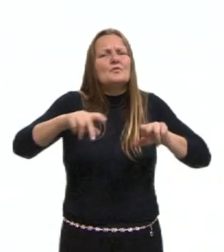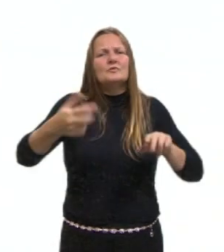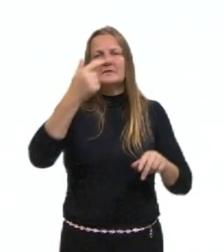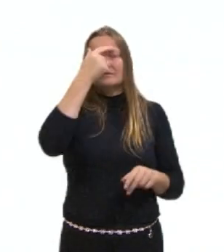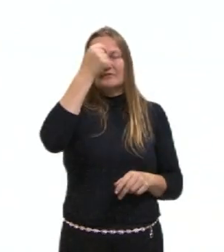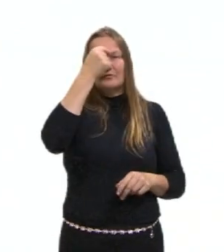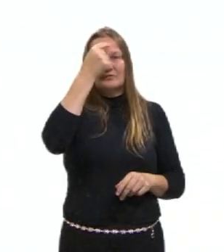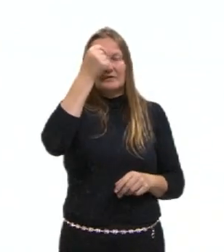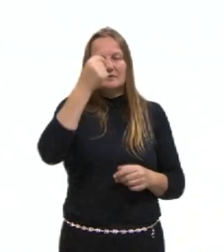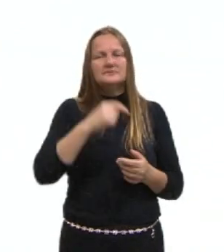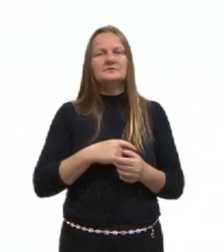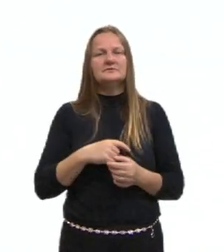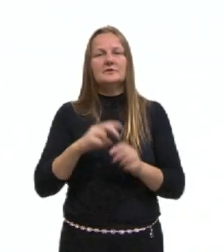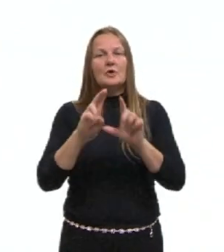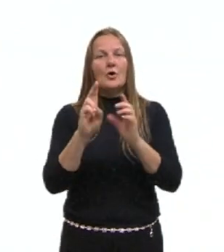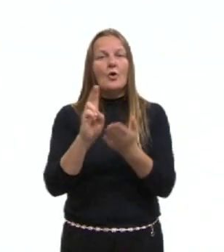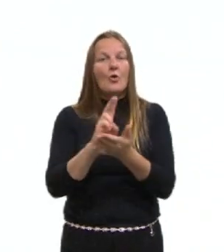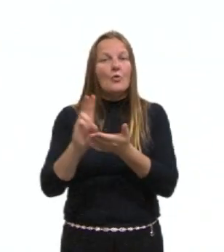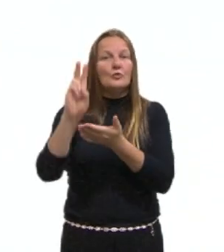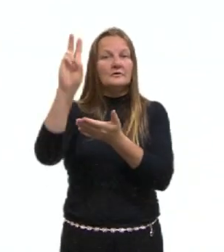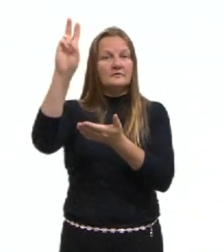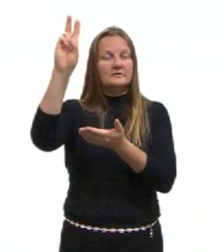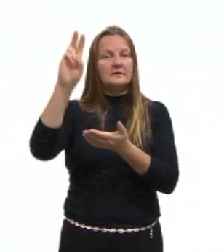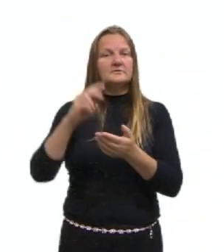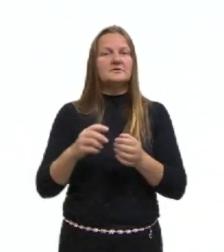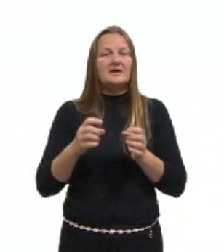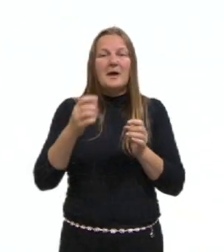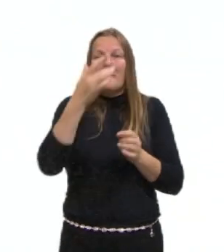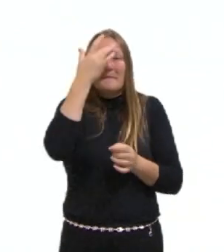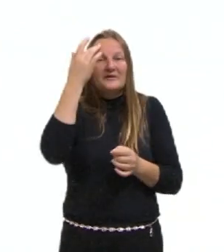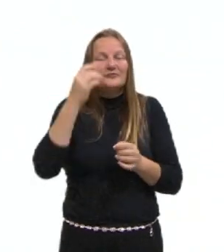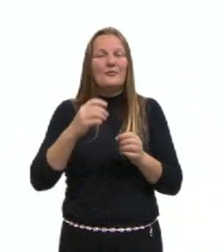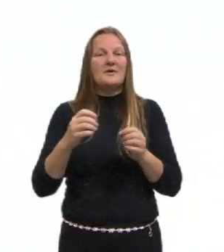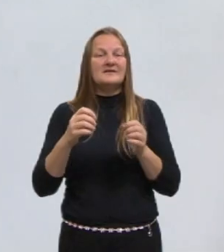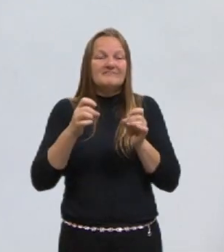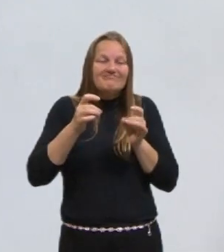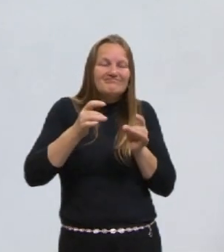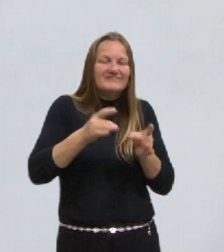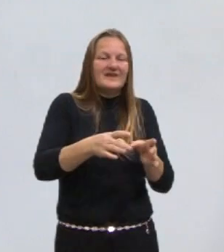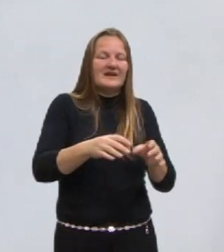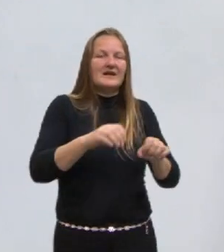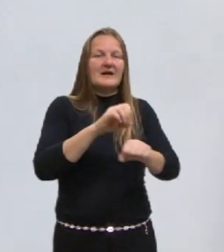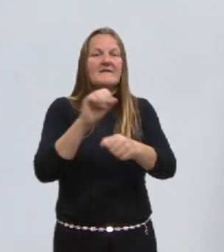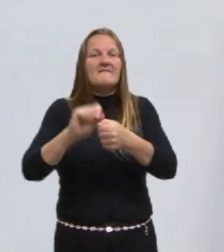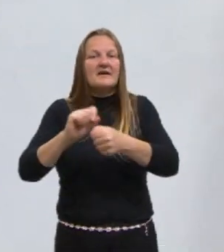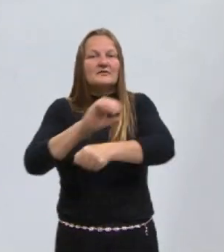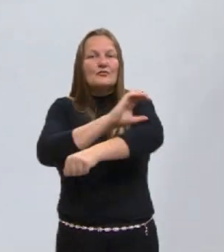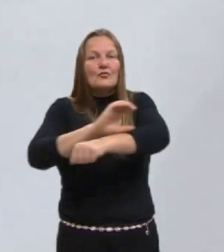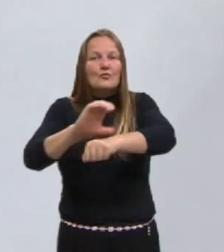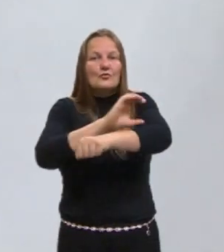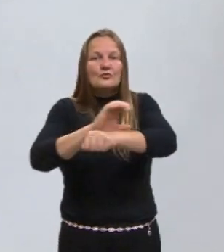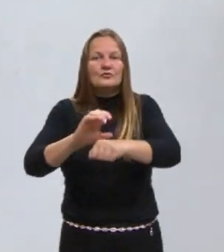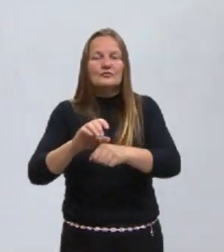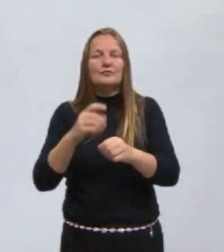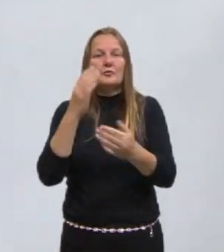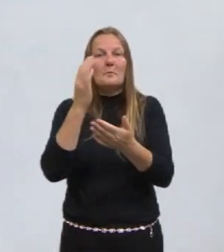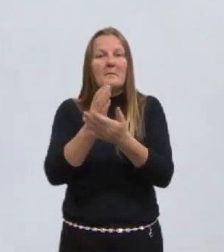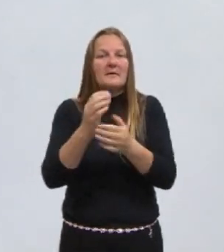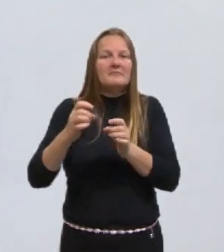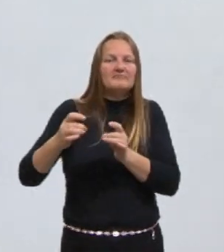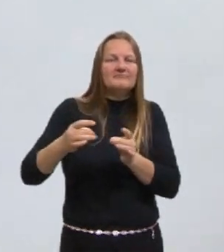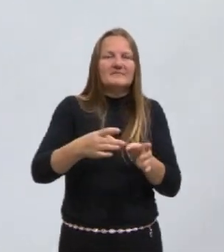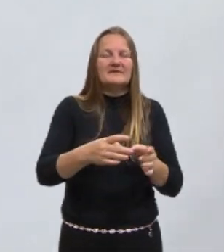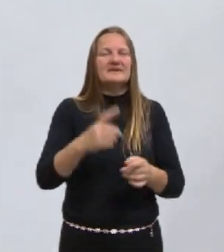esse fenômeno acontecendo da evasão em cursos das áreas de Ciências Exatas, Ciências da Natureza, enfim, são áreas que são consideradas